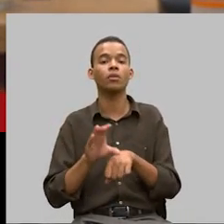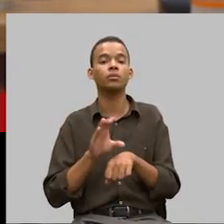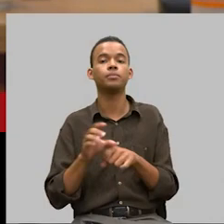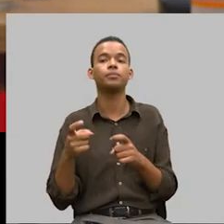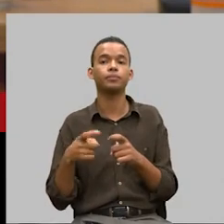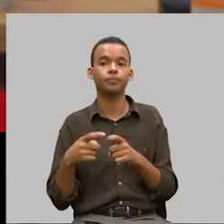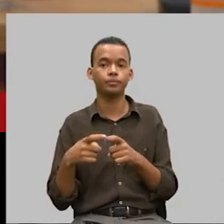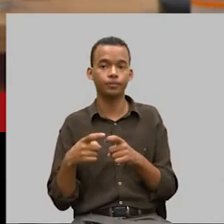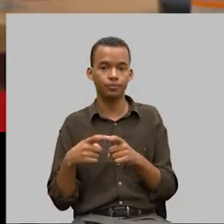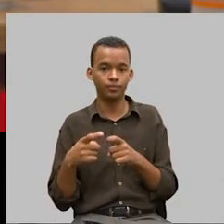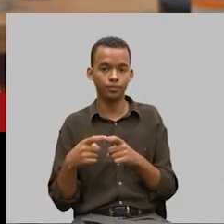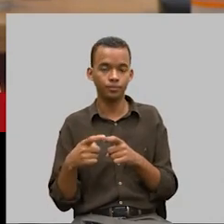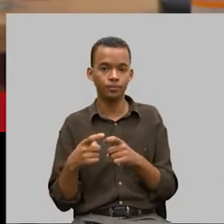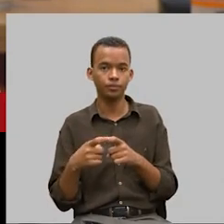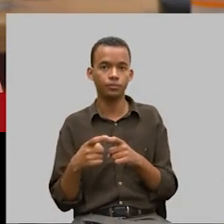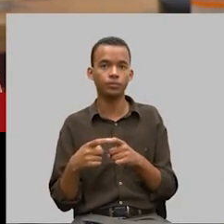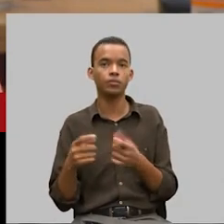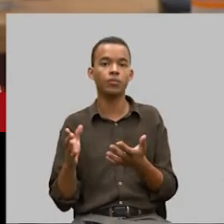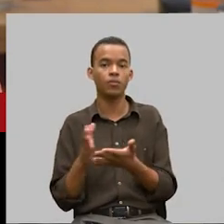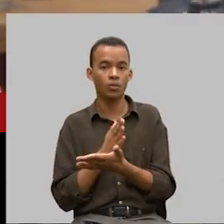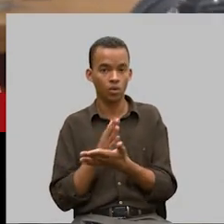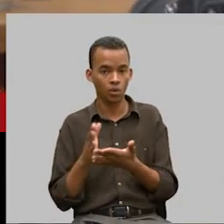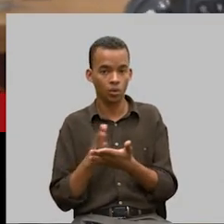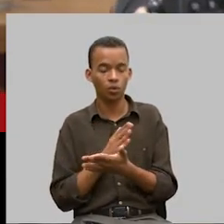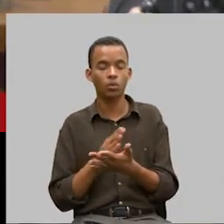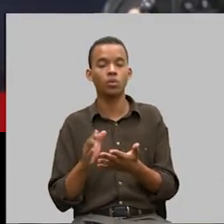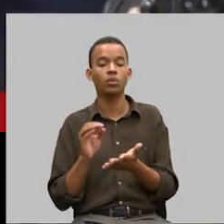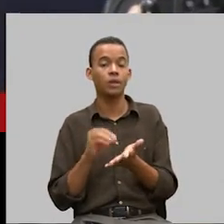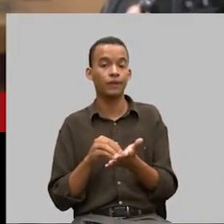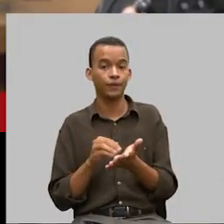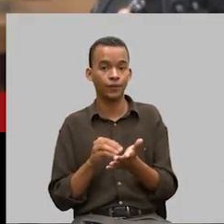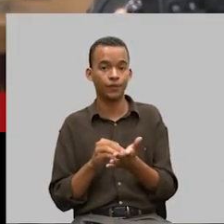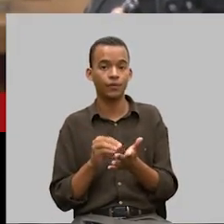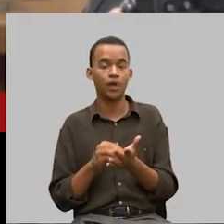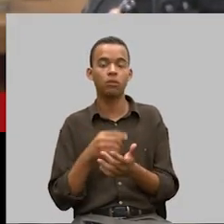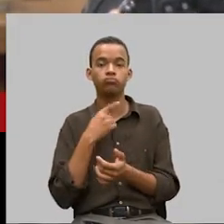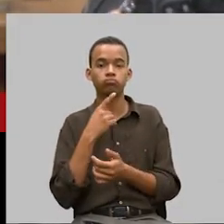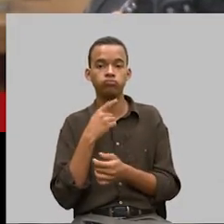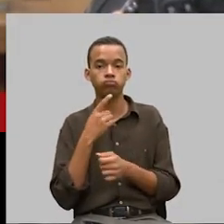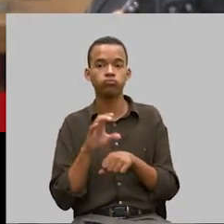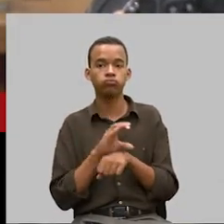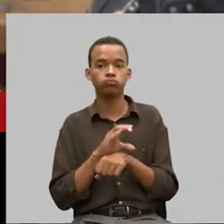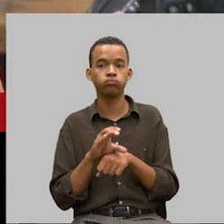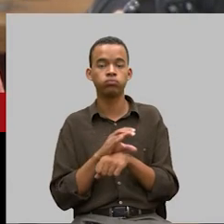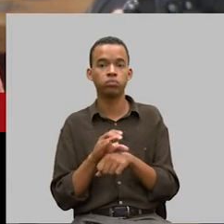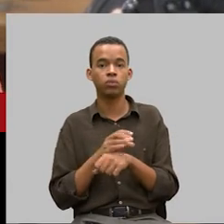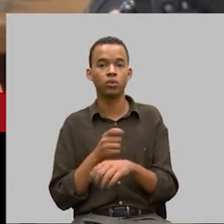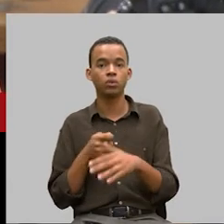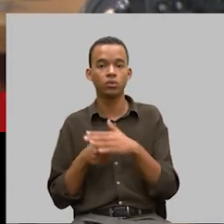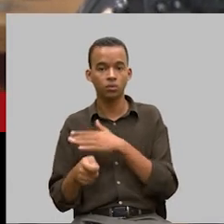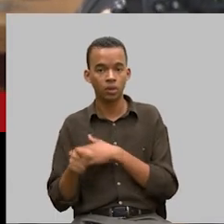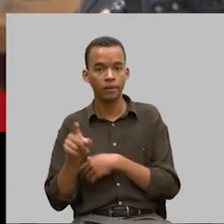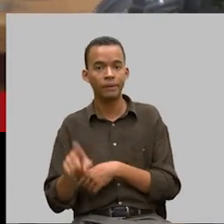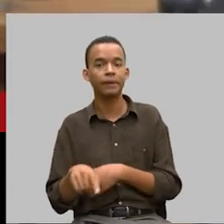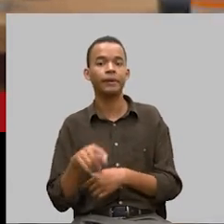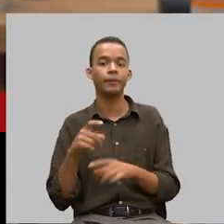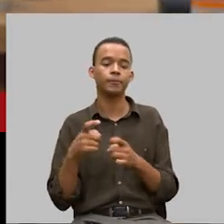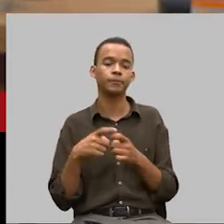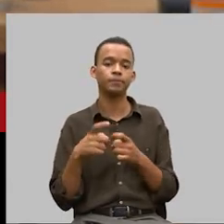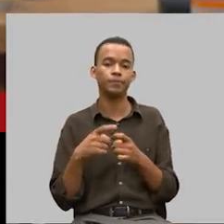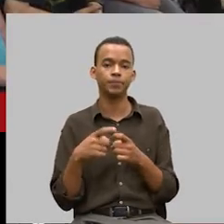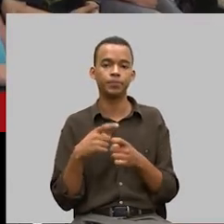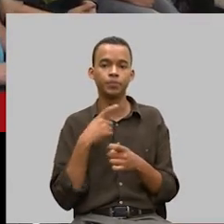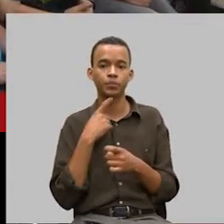cursos que eles não conseguiram ainda implementar pelo pronera no Brasil em nenhuma Universidade é o curso de medicina